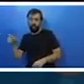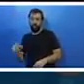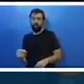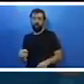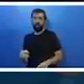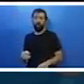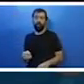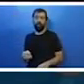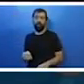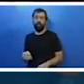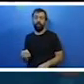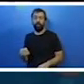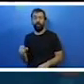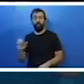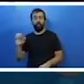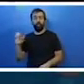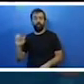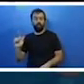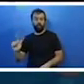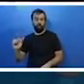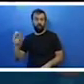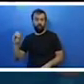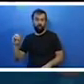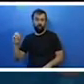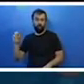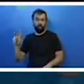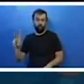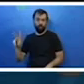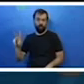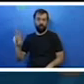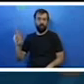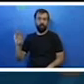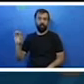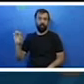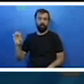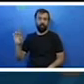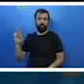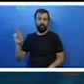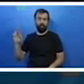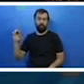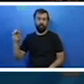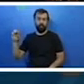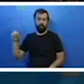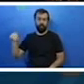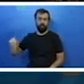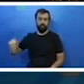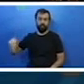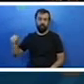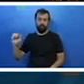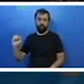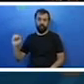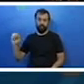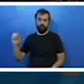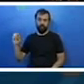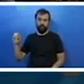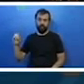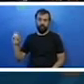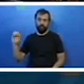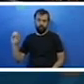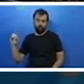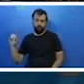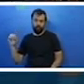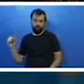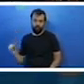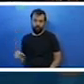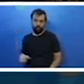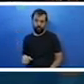da justiça. Essa era a equipe da coroa portuguesa, essa era a equipe da capitania de Minas Gerais. Nós